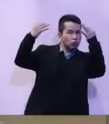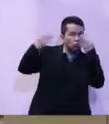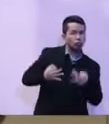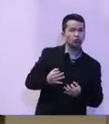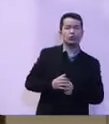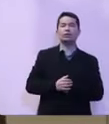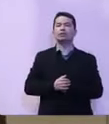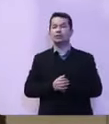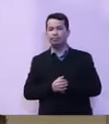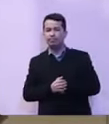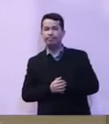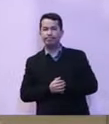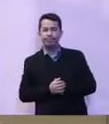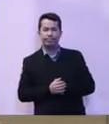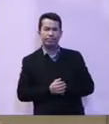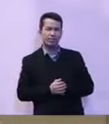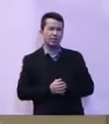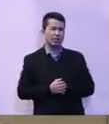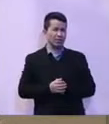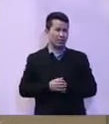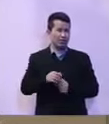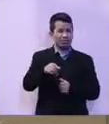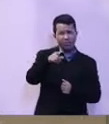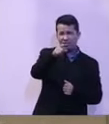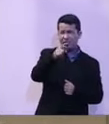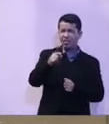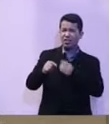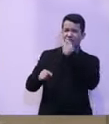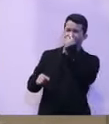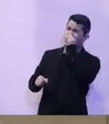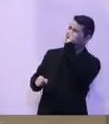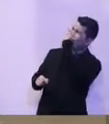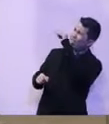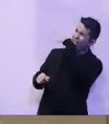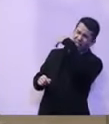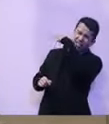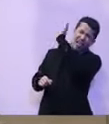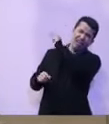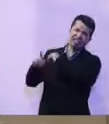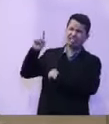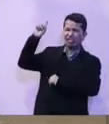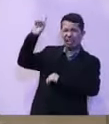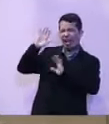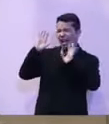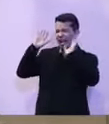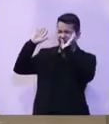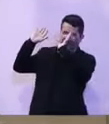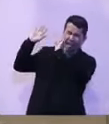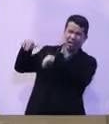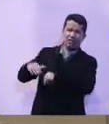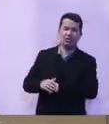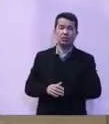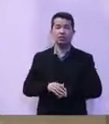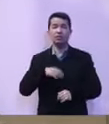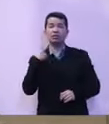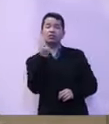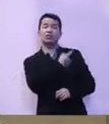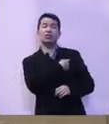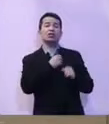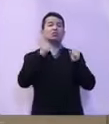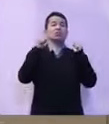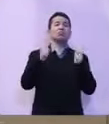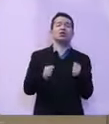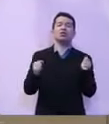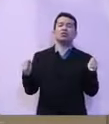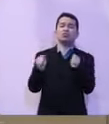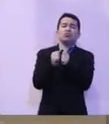você não é assumido com o valor devido, porque é a única maneira de nós podermos passar a eternidade